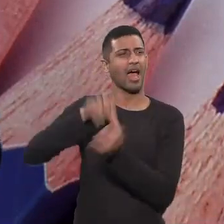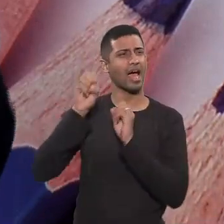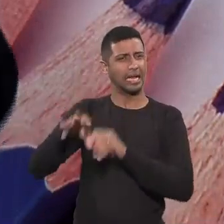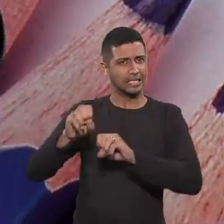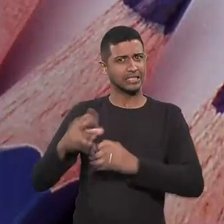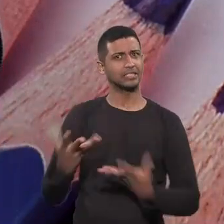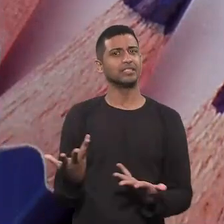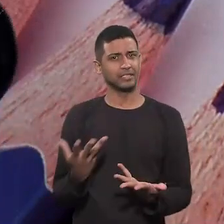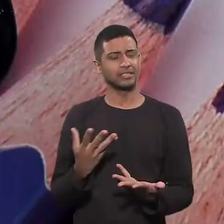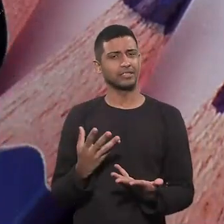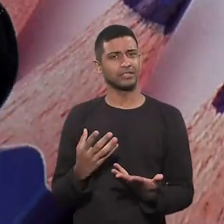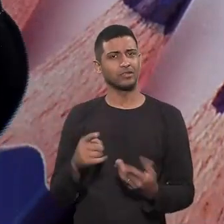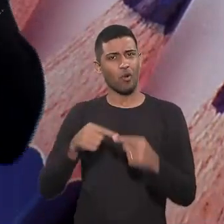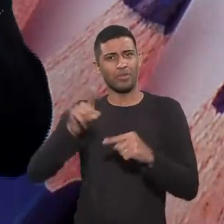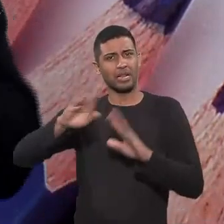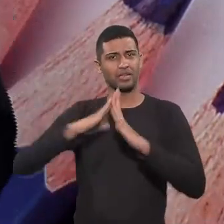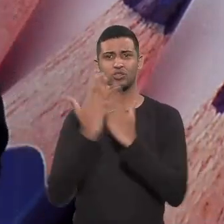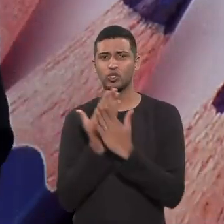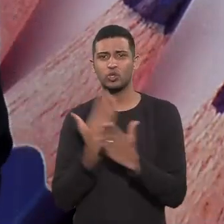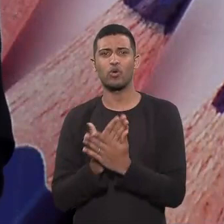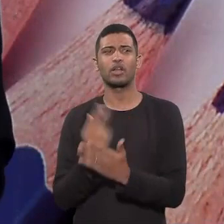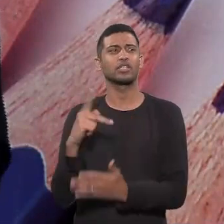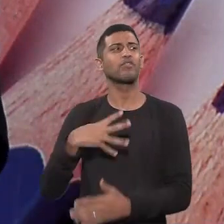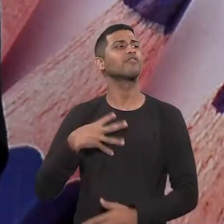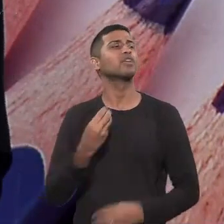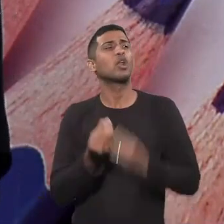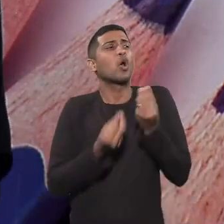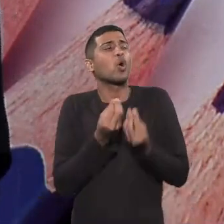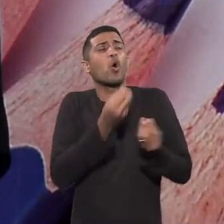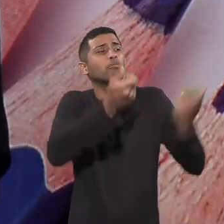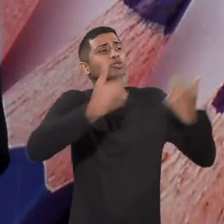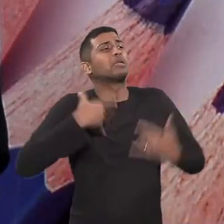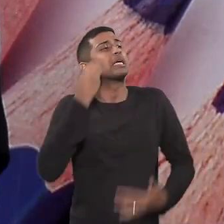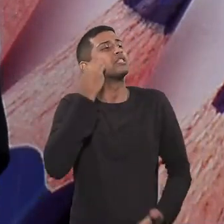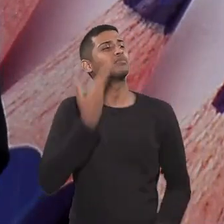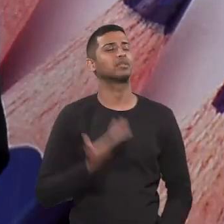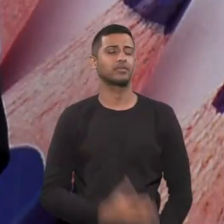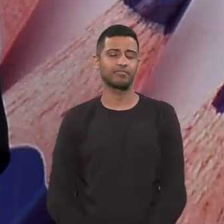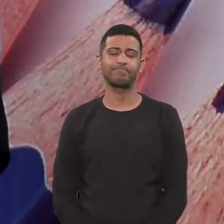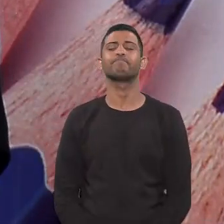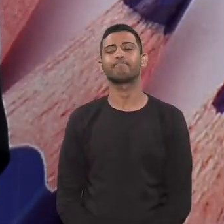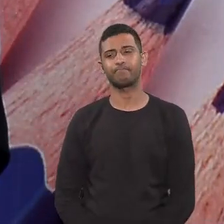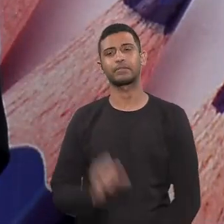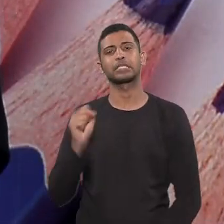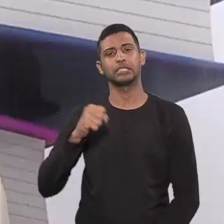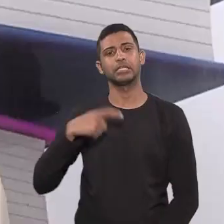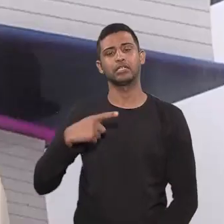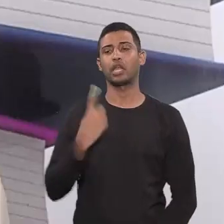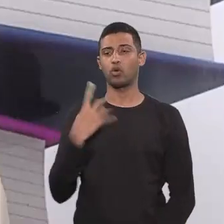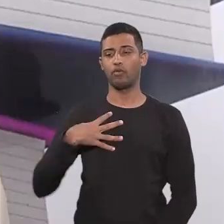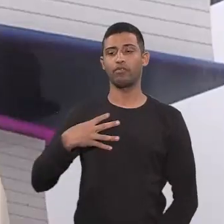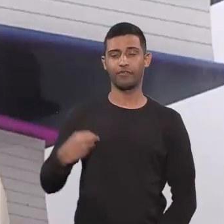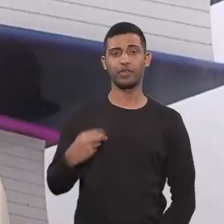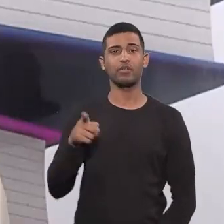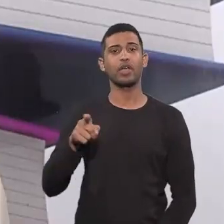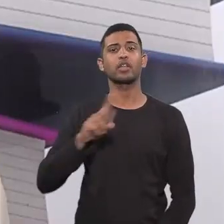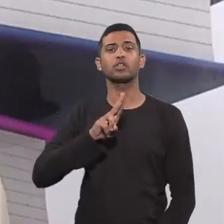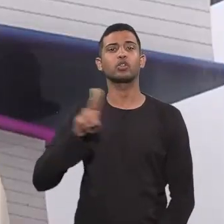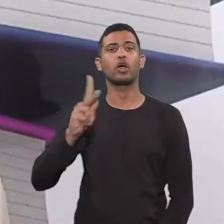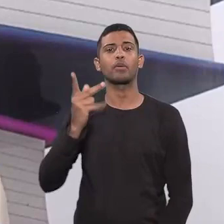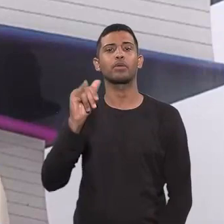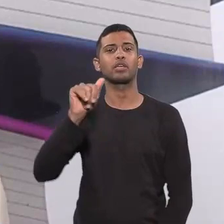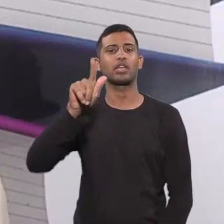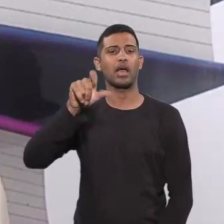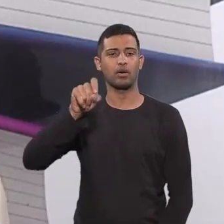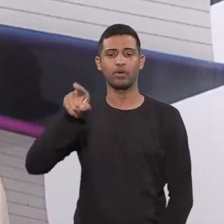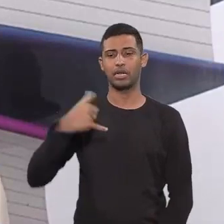assim, oficial, né, de escola, para o seu filho. Eu queria que você relatasse aqui pra gente. Sim, eu tenho um filho, Iago, ele tem